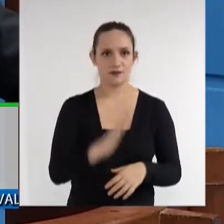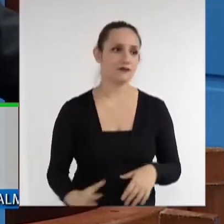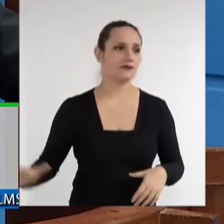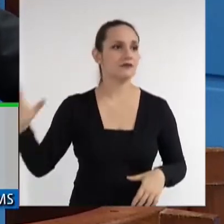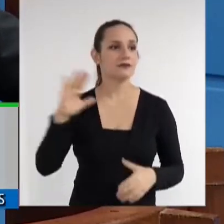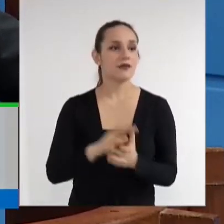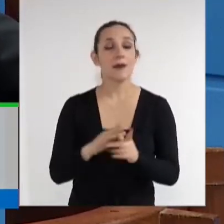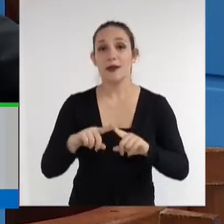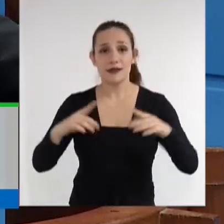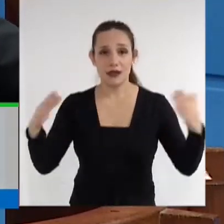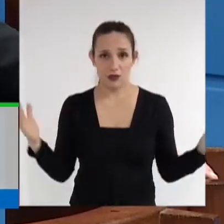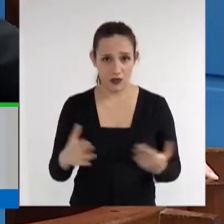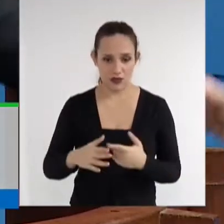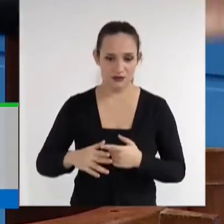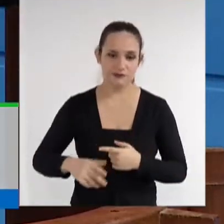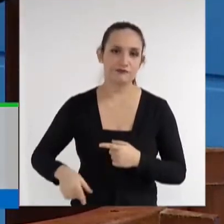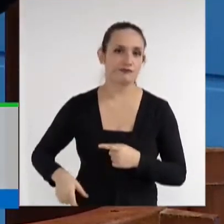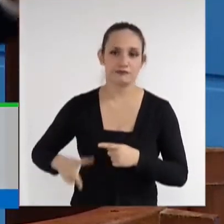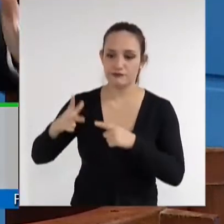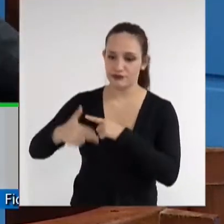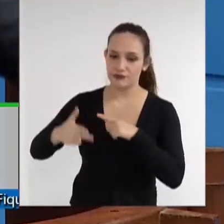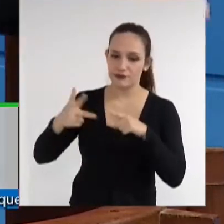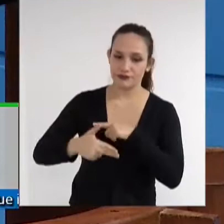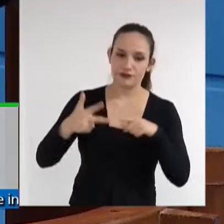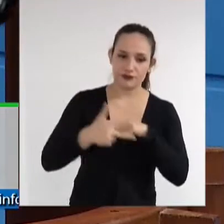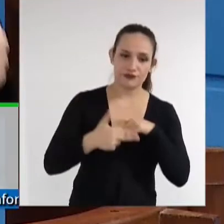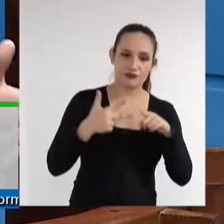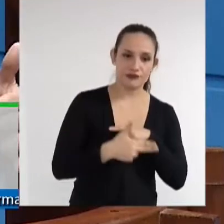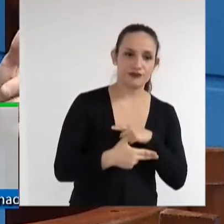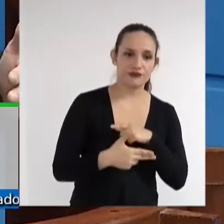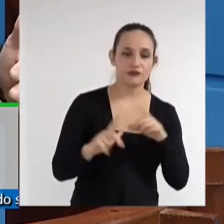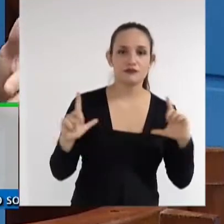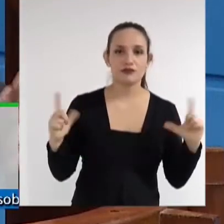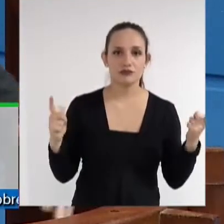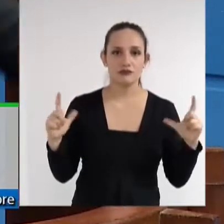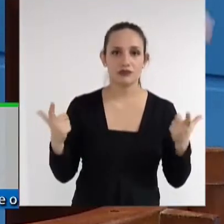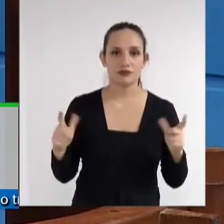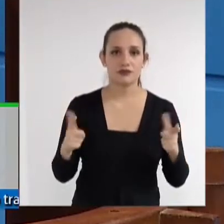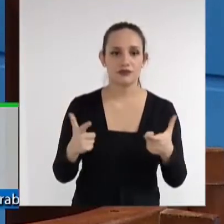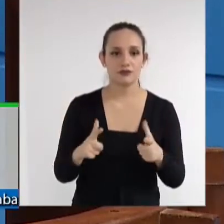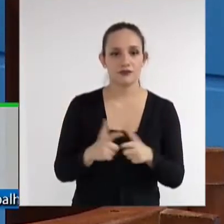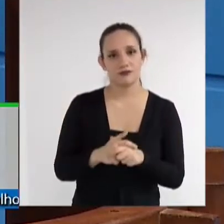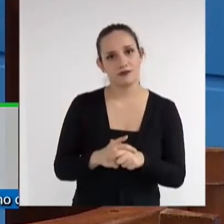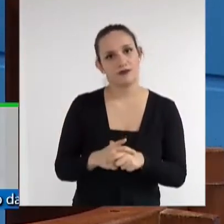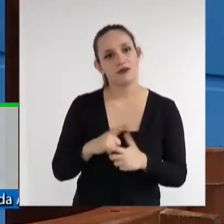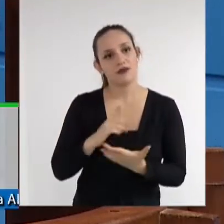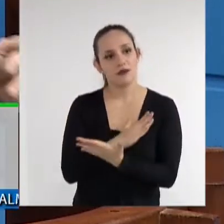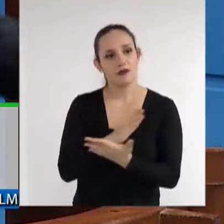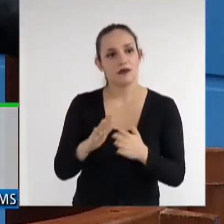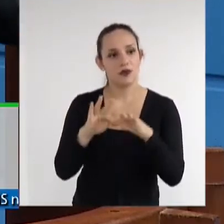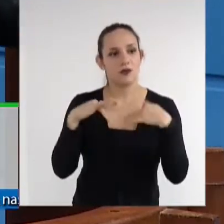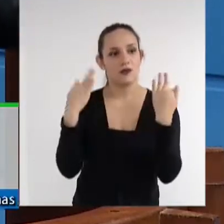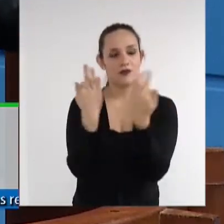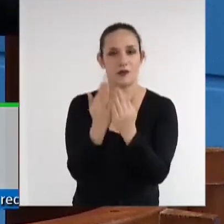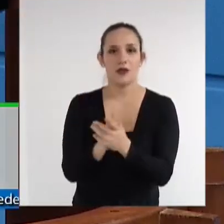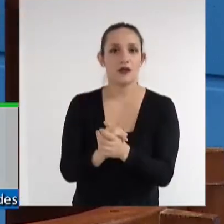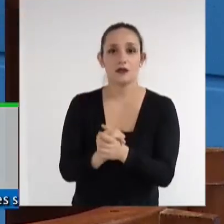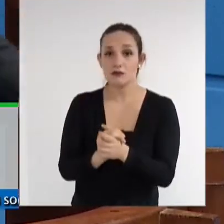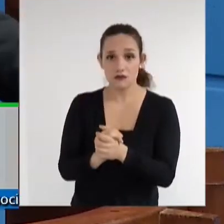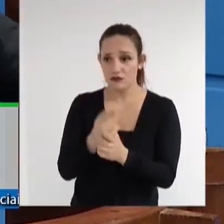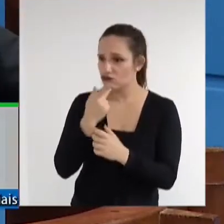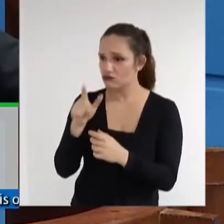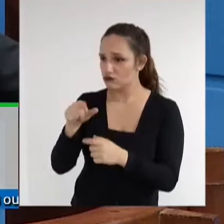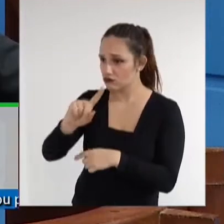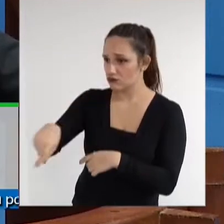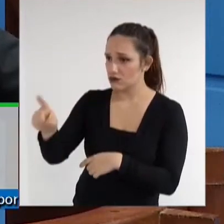E esses programas estão sendo reduzidos gradativamente. Famílias estão sendo desligadas